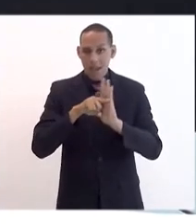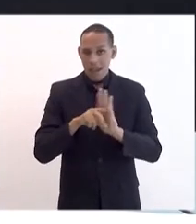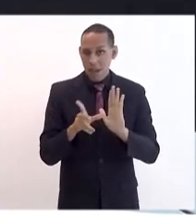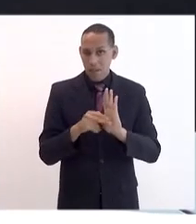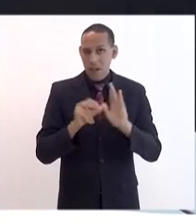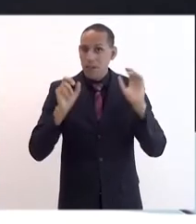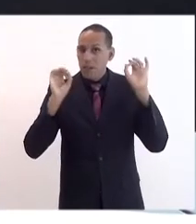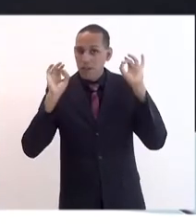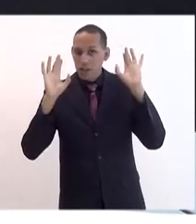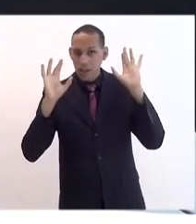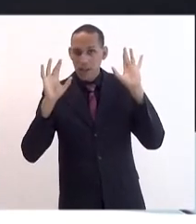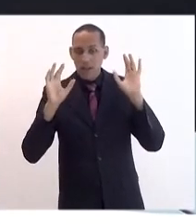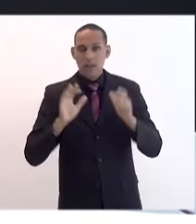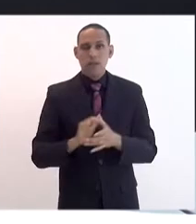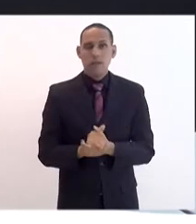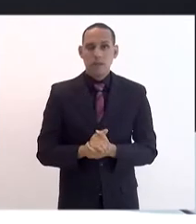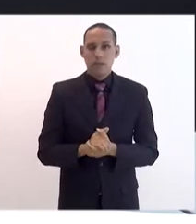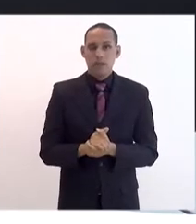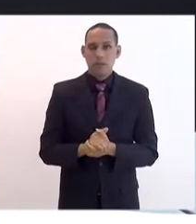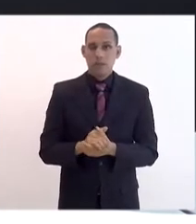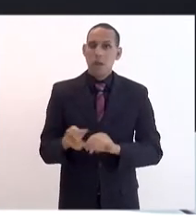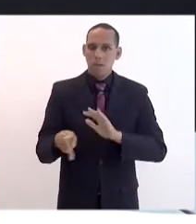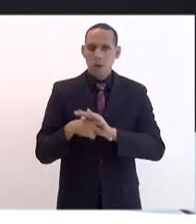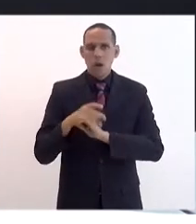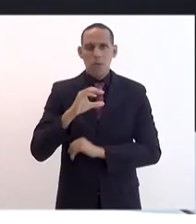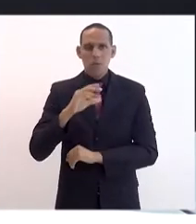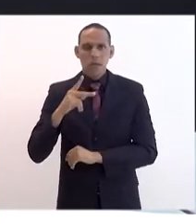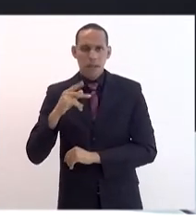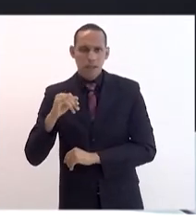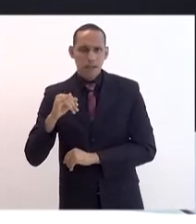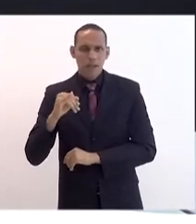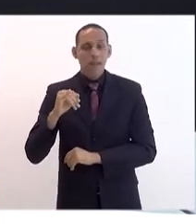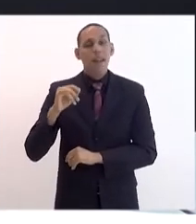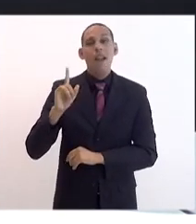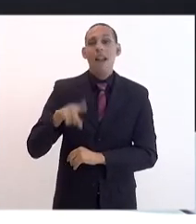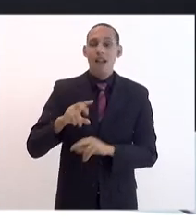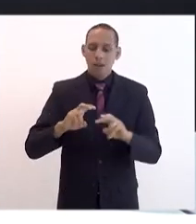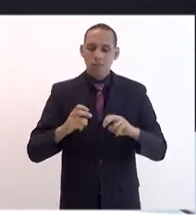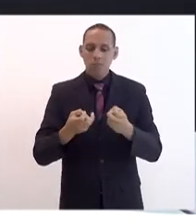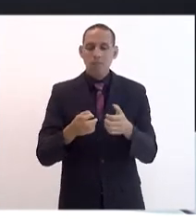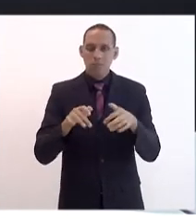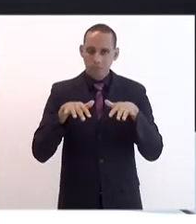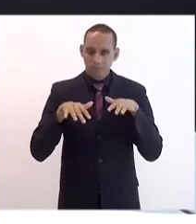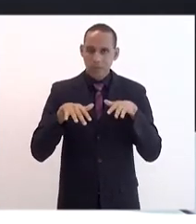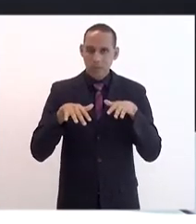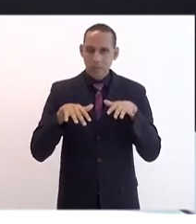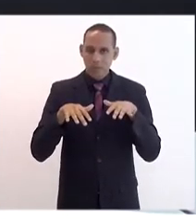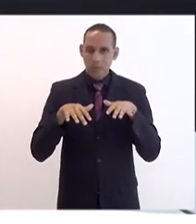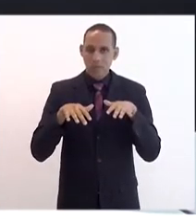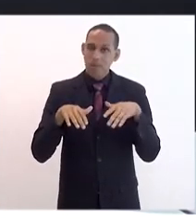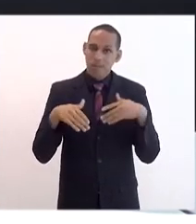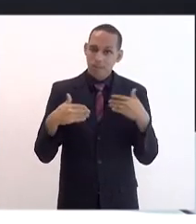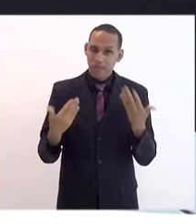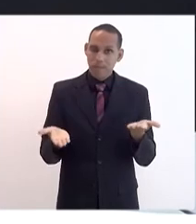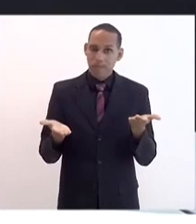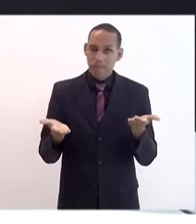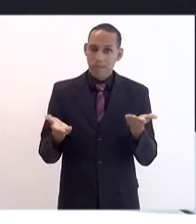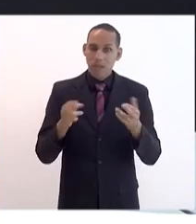destaques ao CPI, seria o plenário. Perfeito. Razão pela